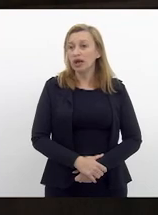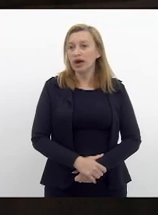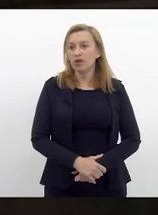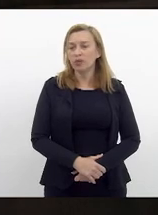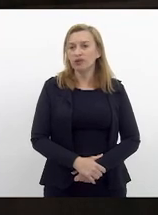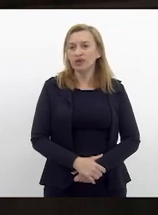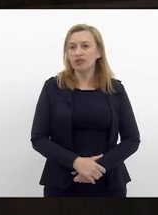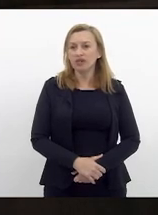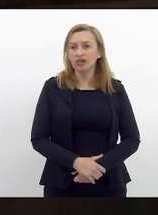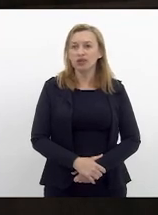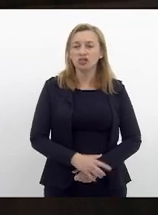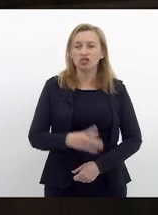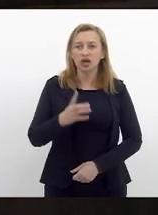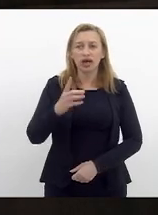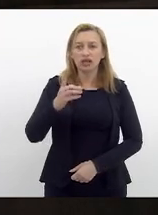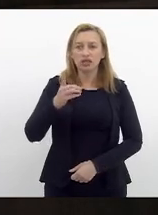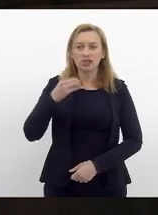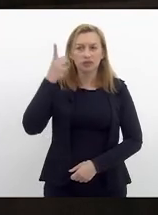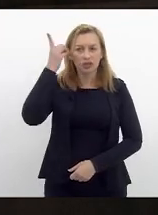Deputado Anderson Alexandre.